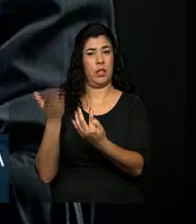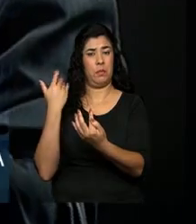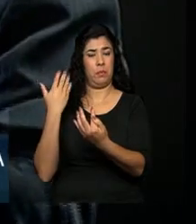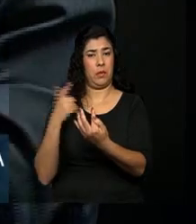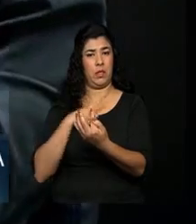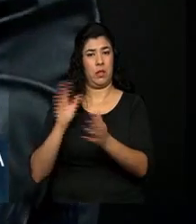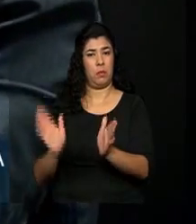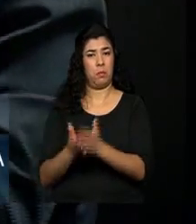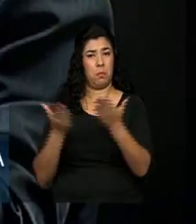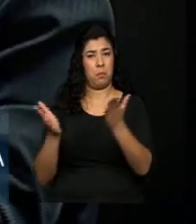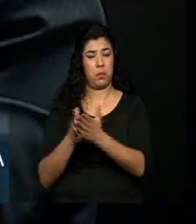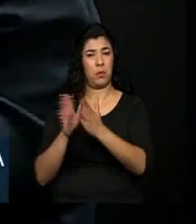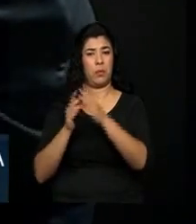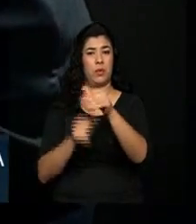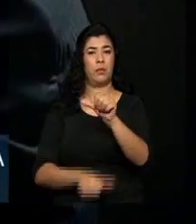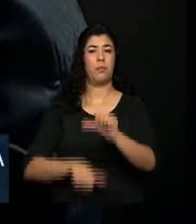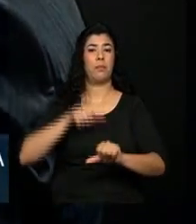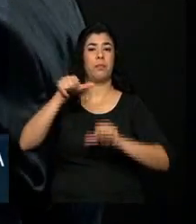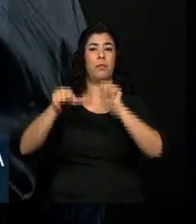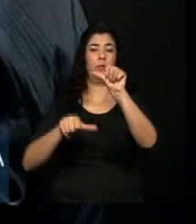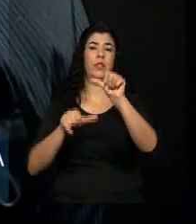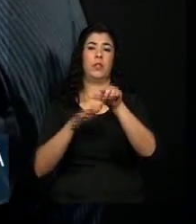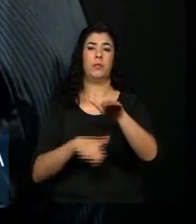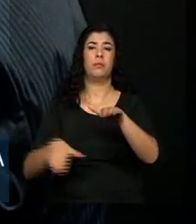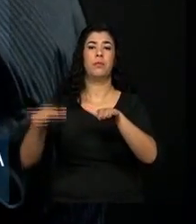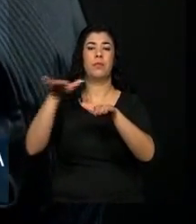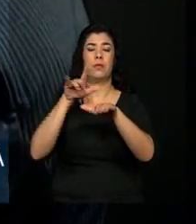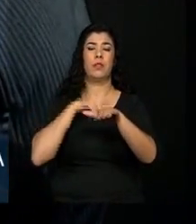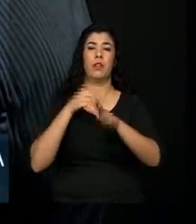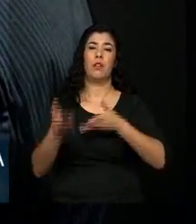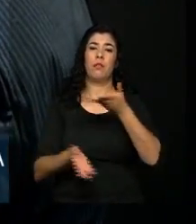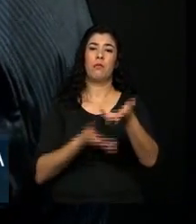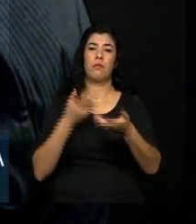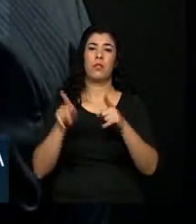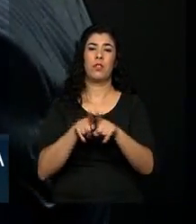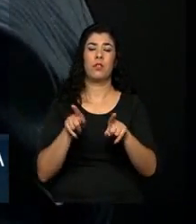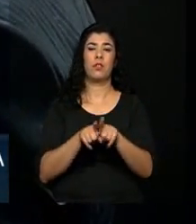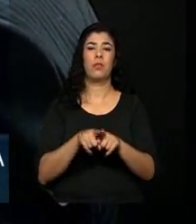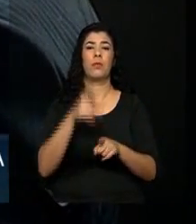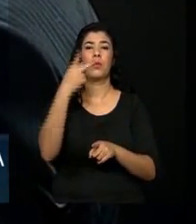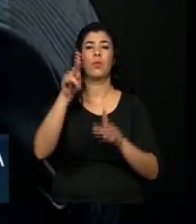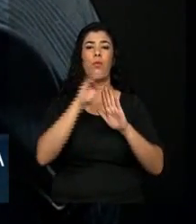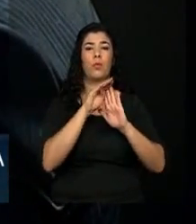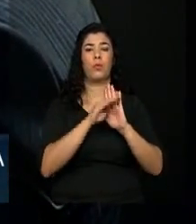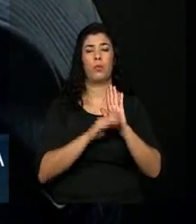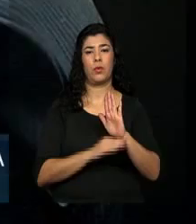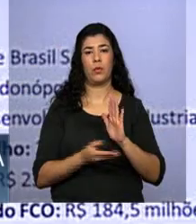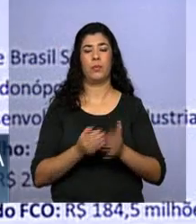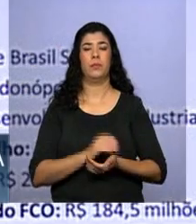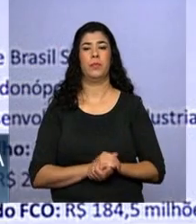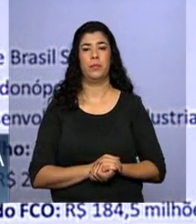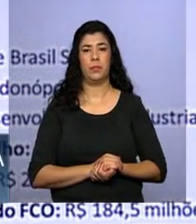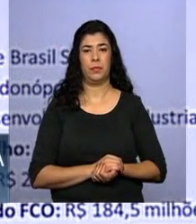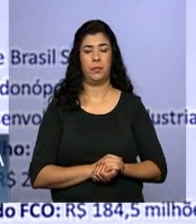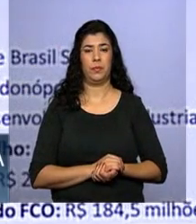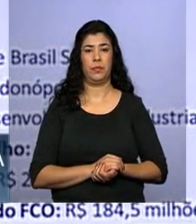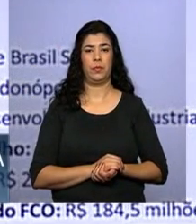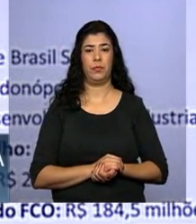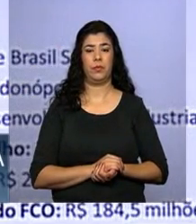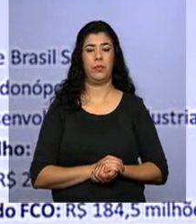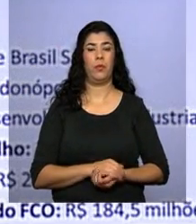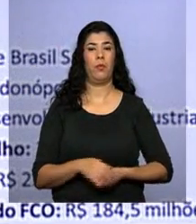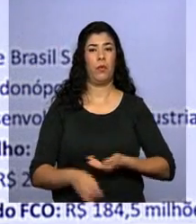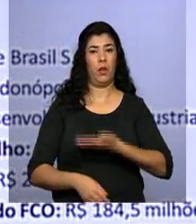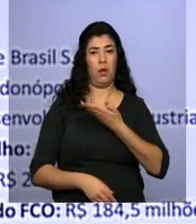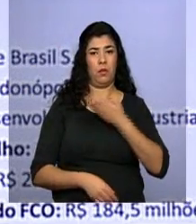vulnerabilidade a oportunidade dela ser atendida com esses financiamentos pode passar aqui chamamos uma